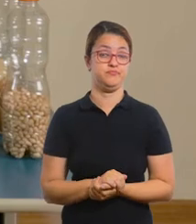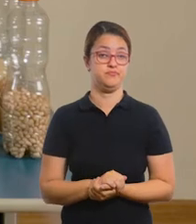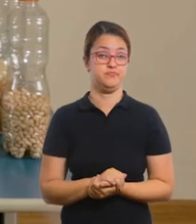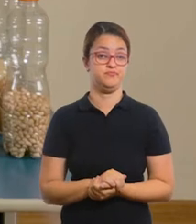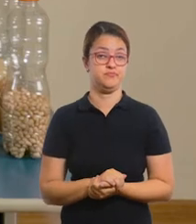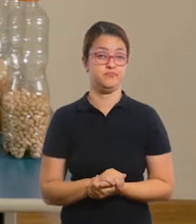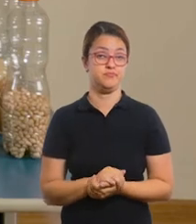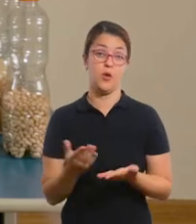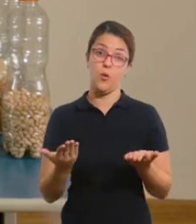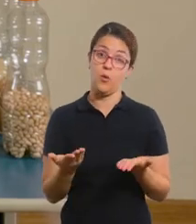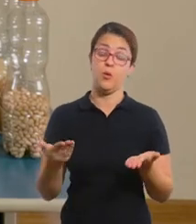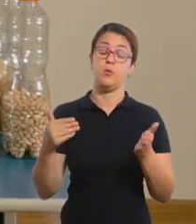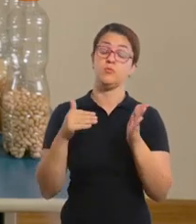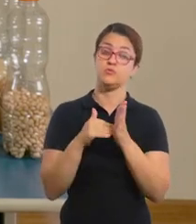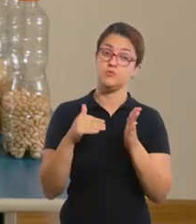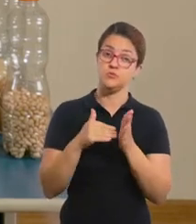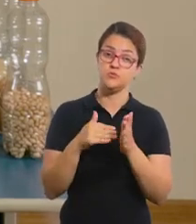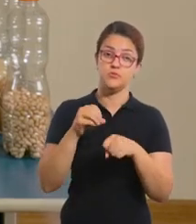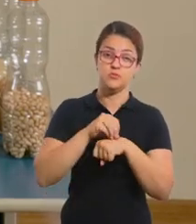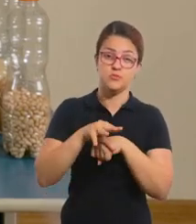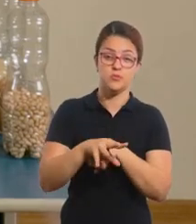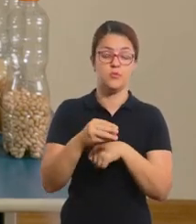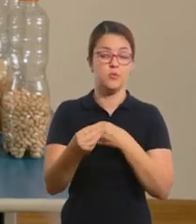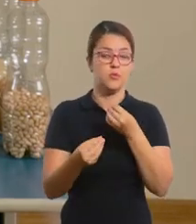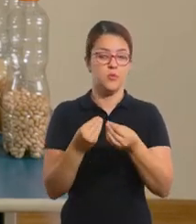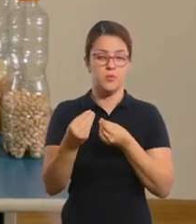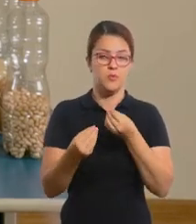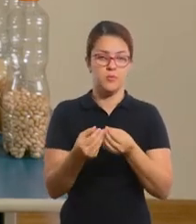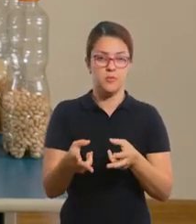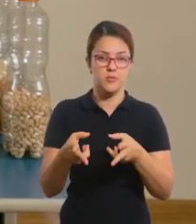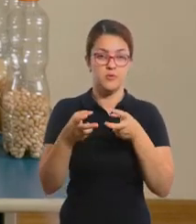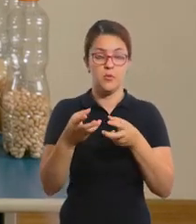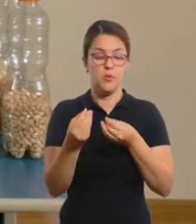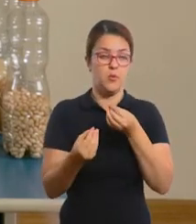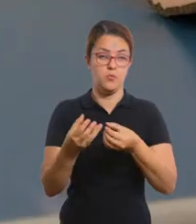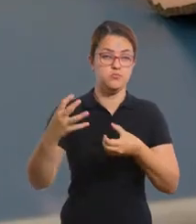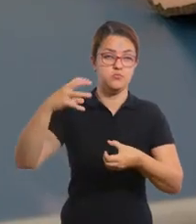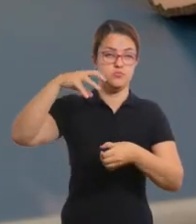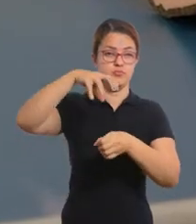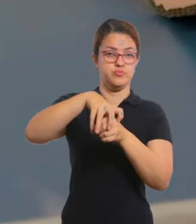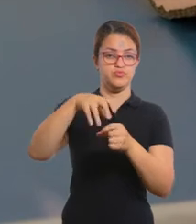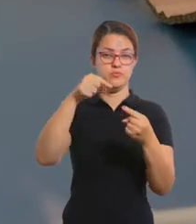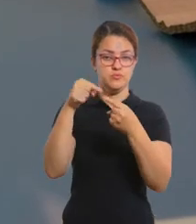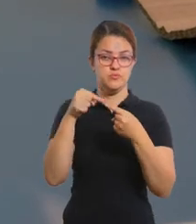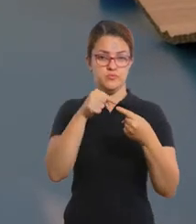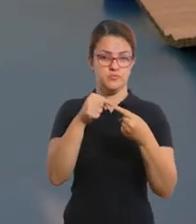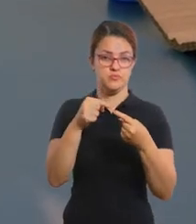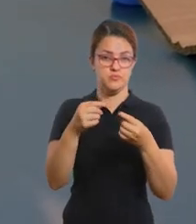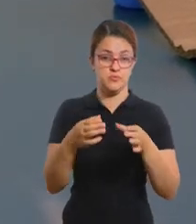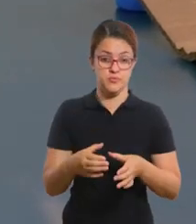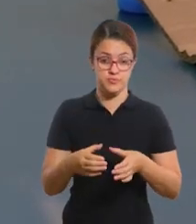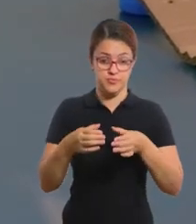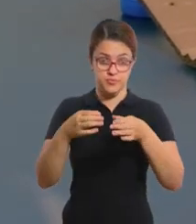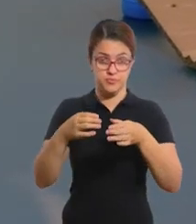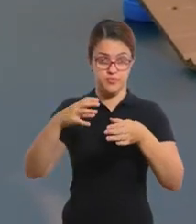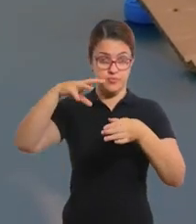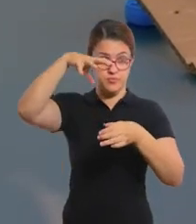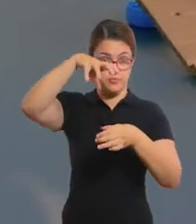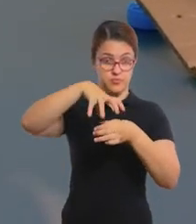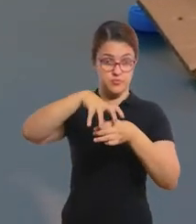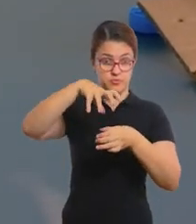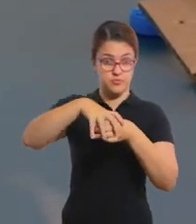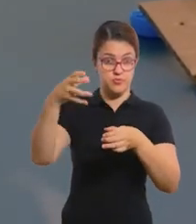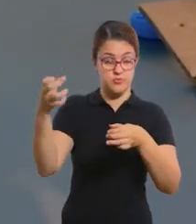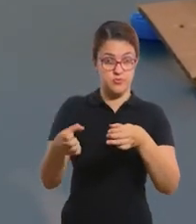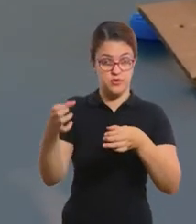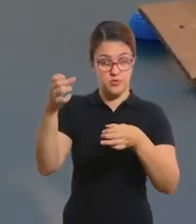A última sugestão é mais uma maneira da criança perceber o encaixe dos objetos. Essa é uma latinha de leite, vocês podem usar que vocês